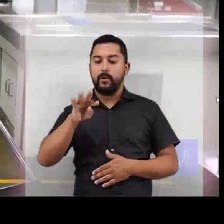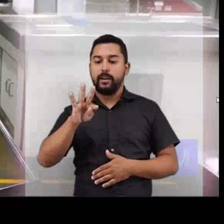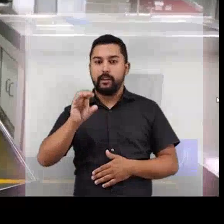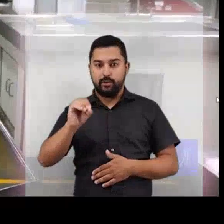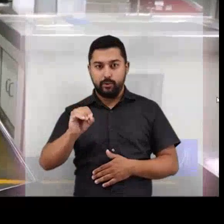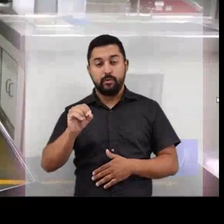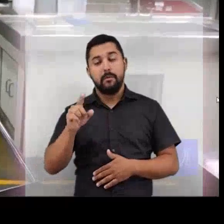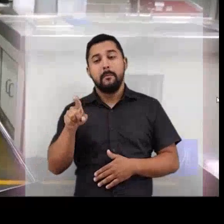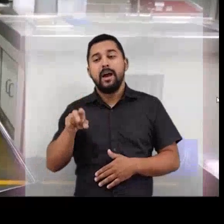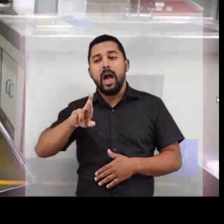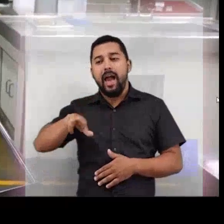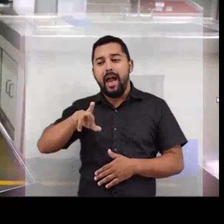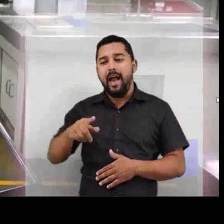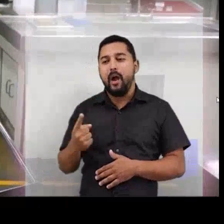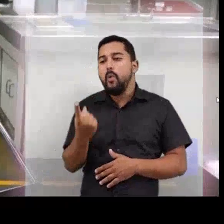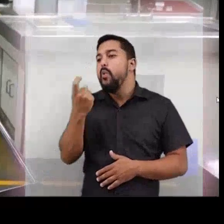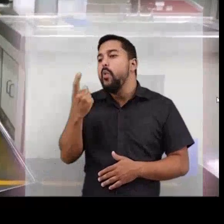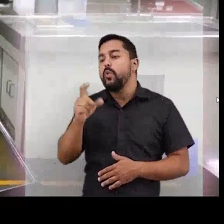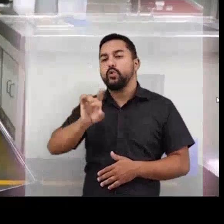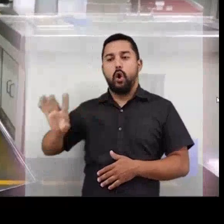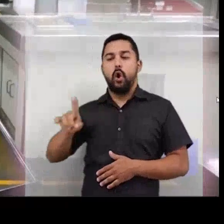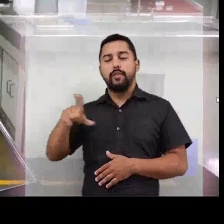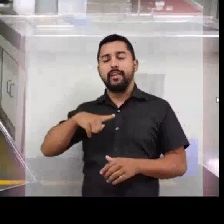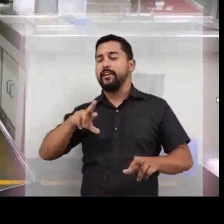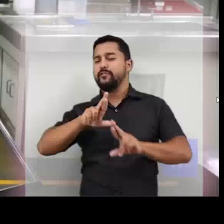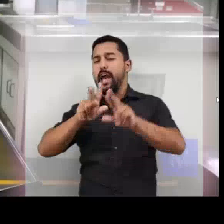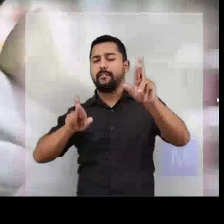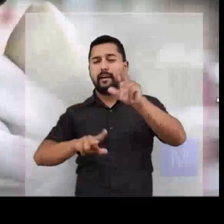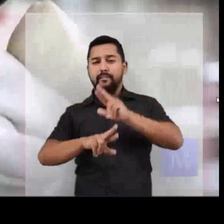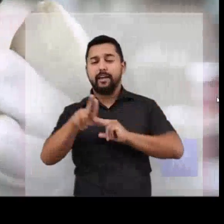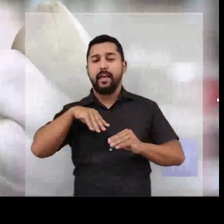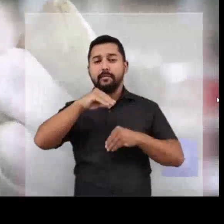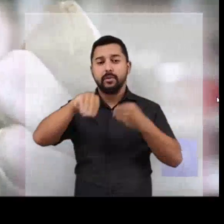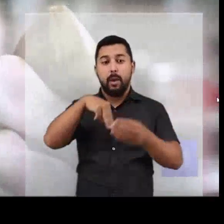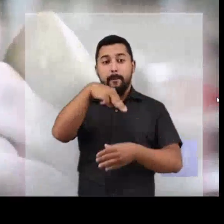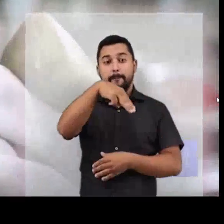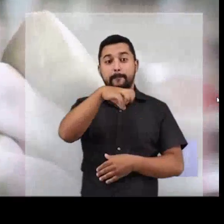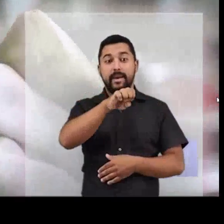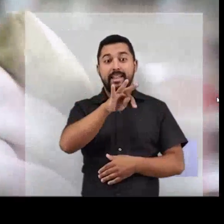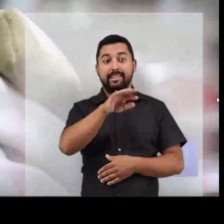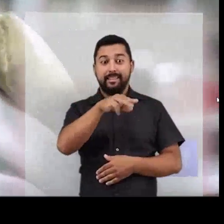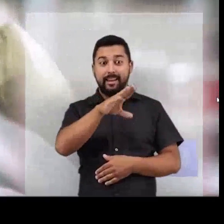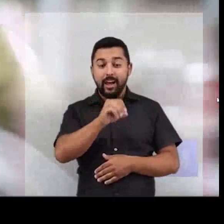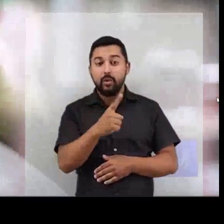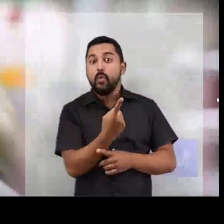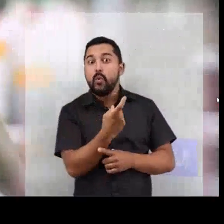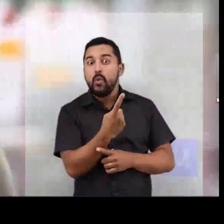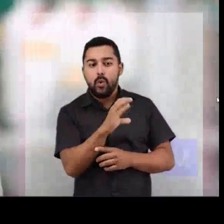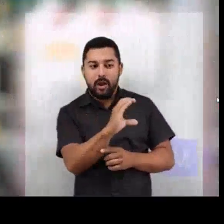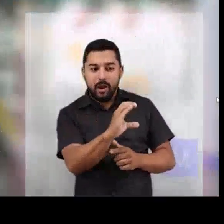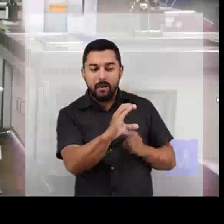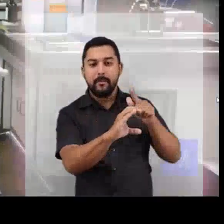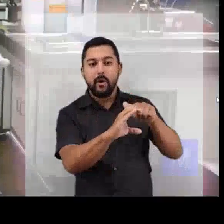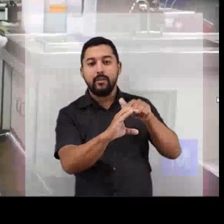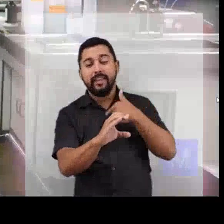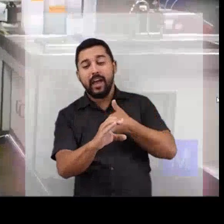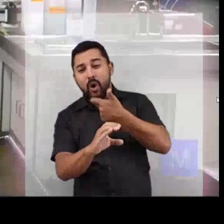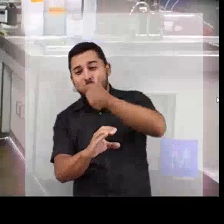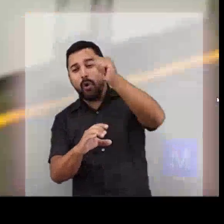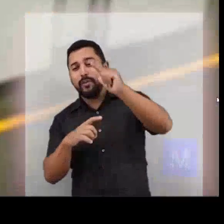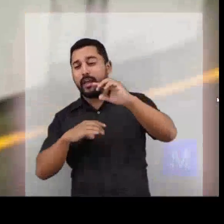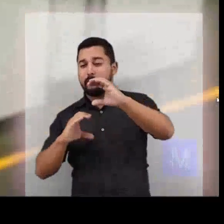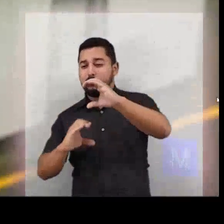um tipo de molécula só, são muitas moléculas diferentes, desde o metano, que tem só um átomo de carbono, até moléculas